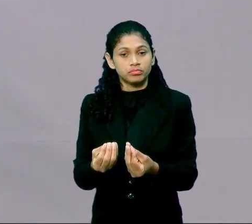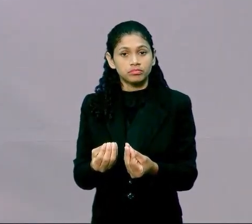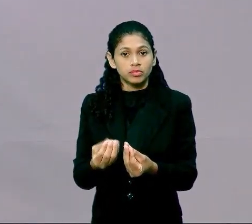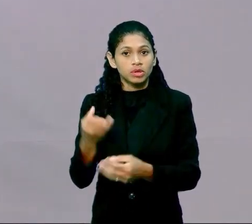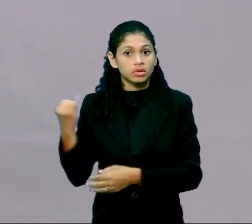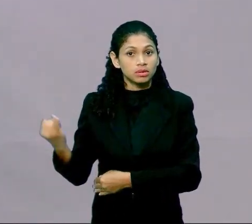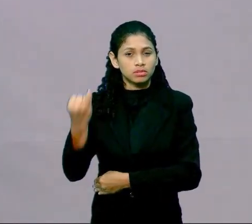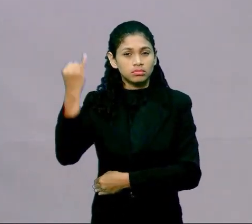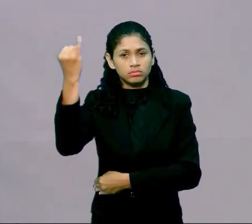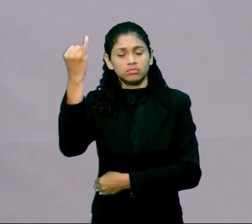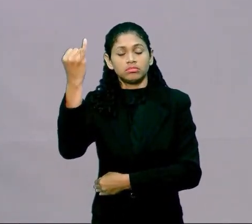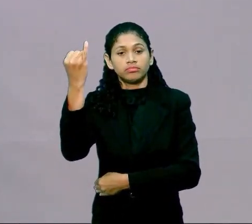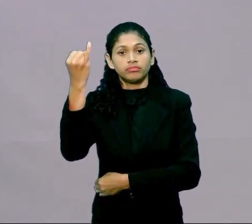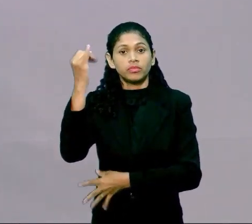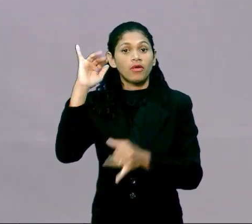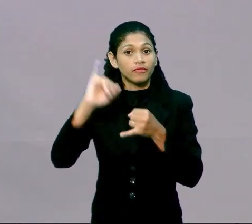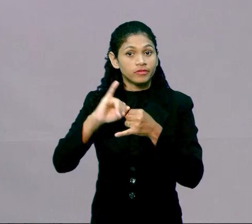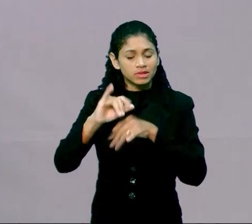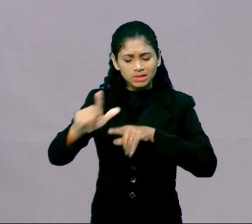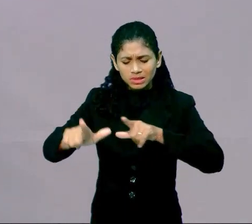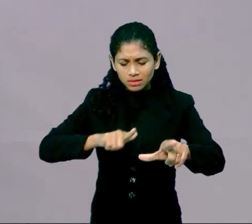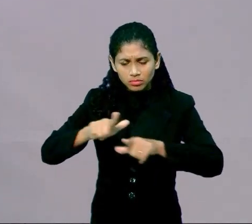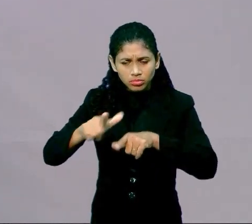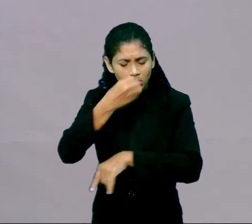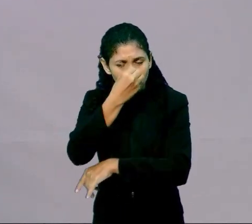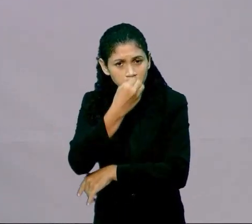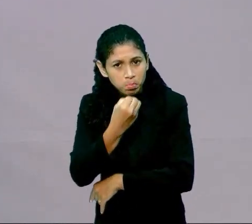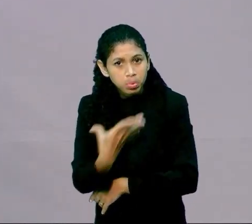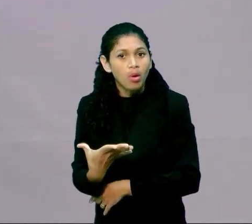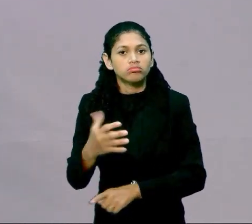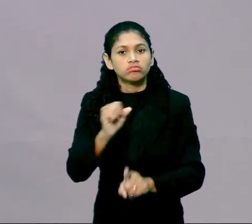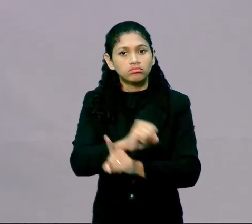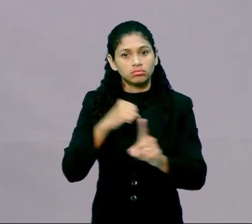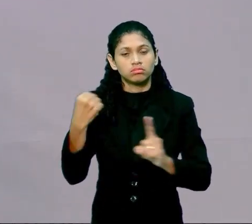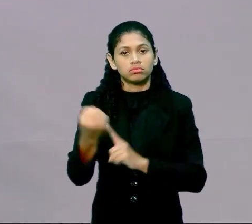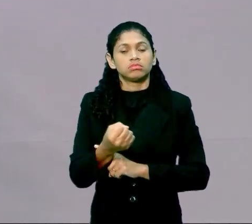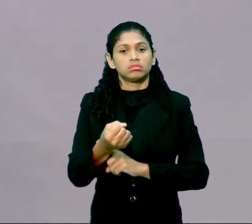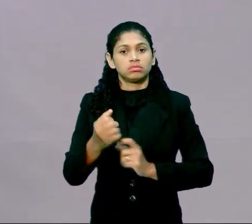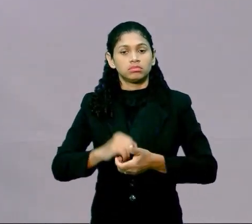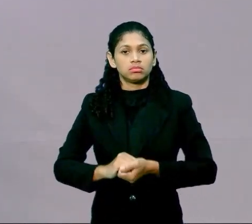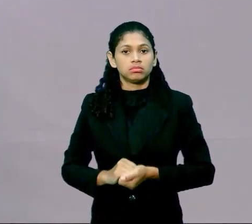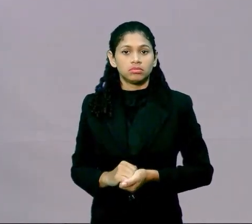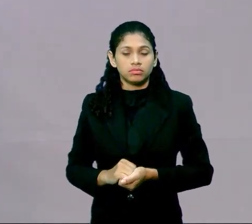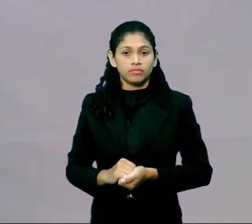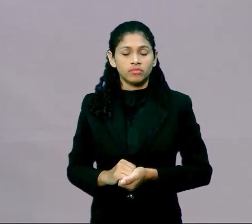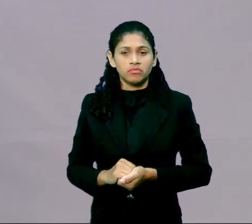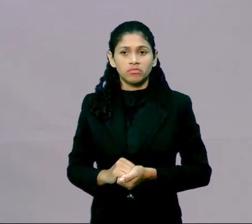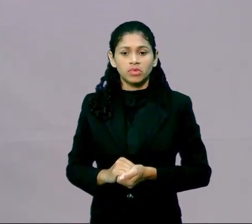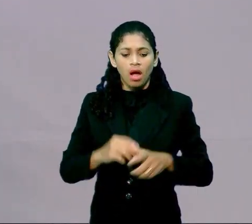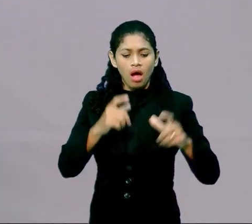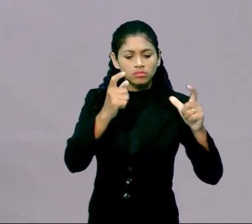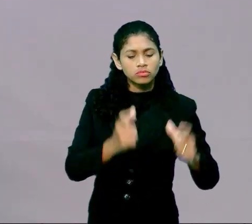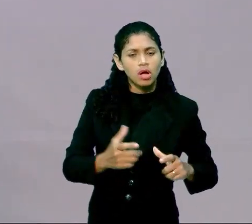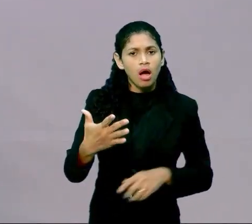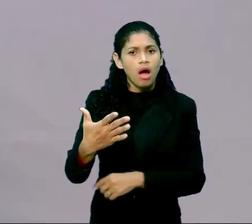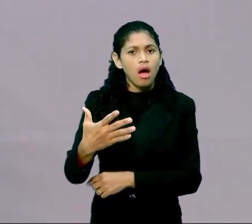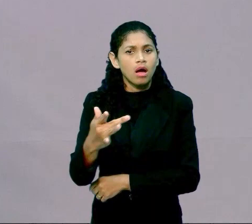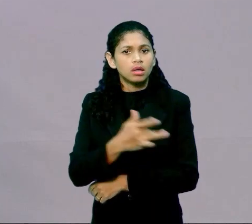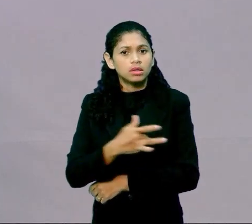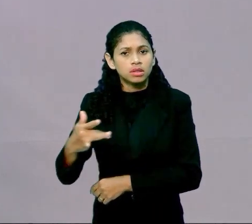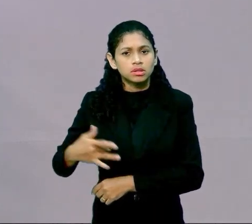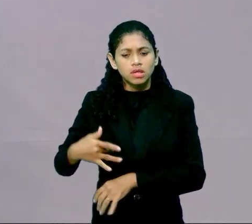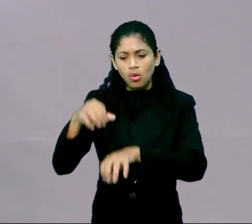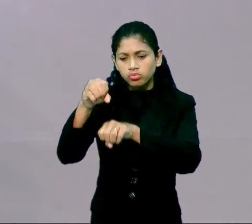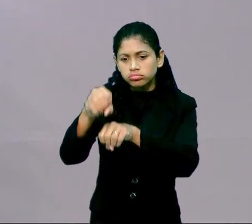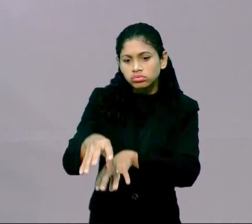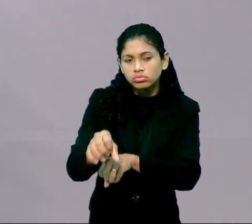trabalhos excelentíssimos na sociedade, sejam ações na área da saúde, na área da